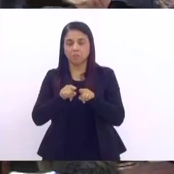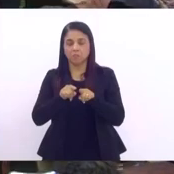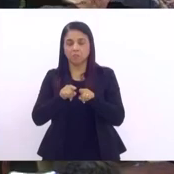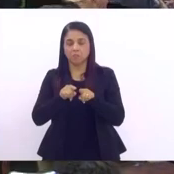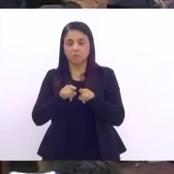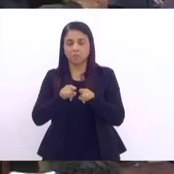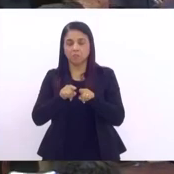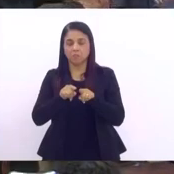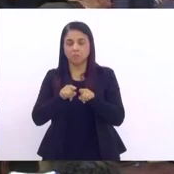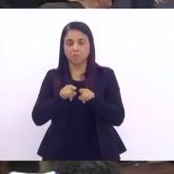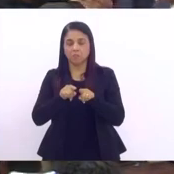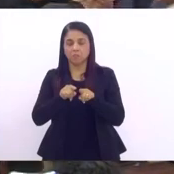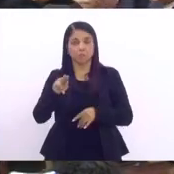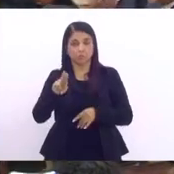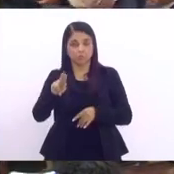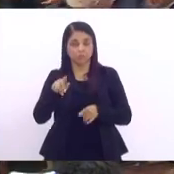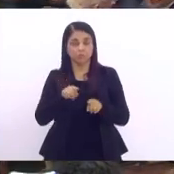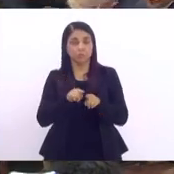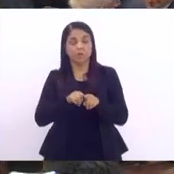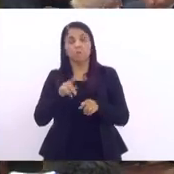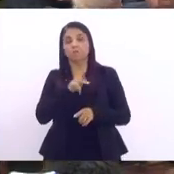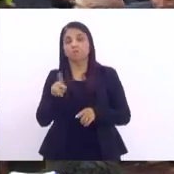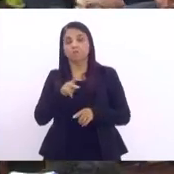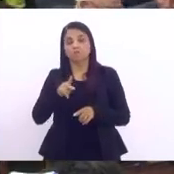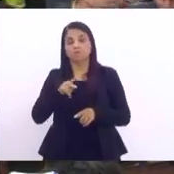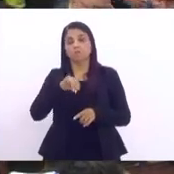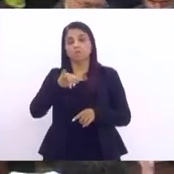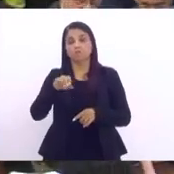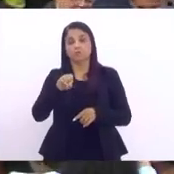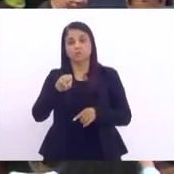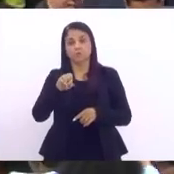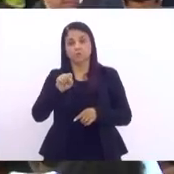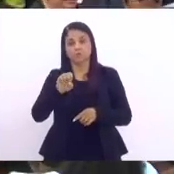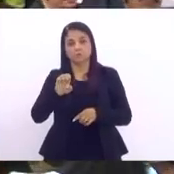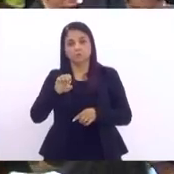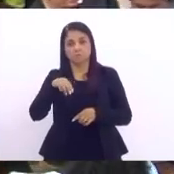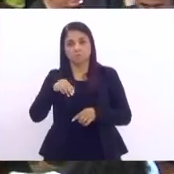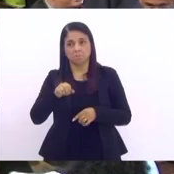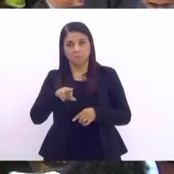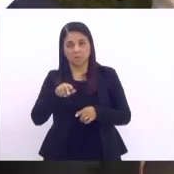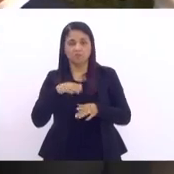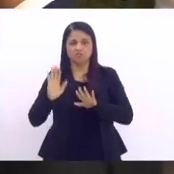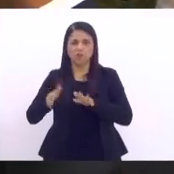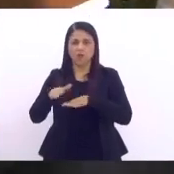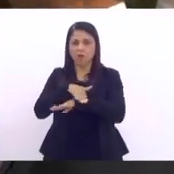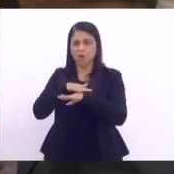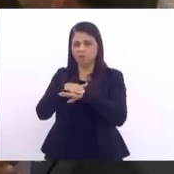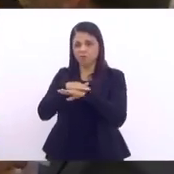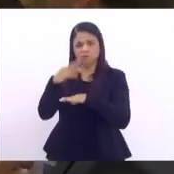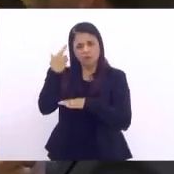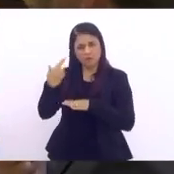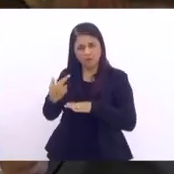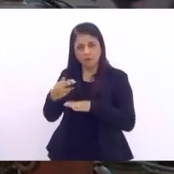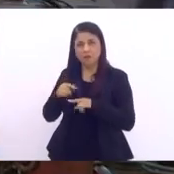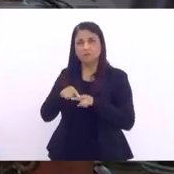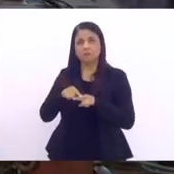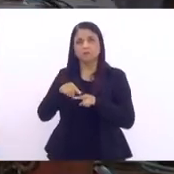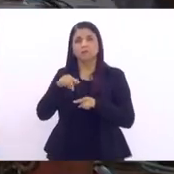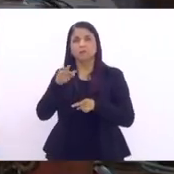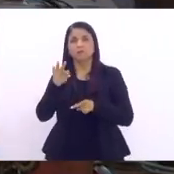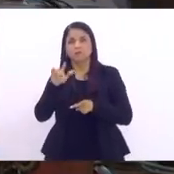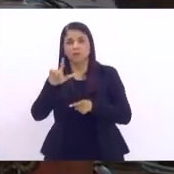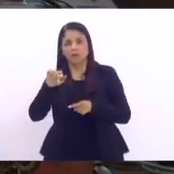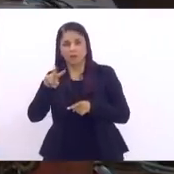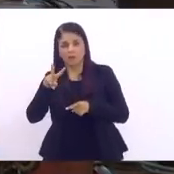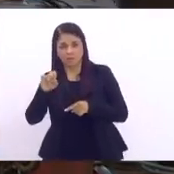Josemar. O pessoal havia conversado com a Renata e com o Serafini. Não haveria problema. A presidência está